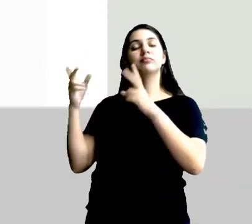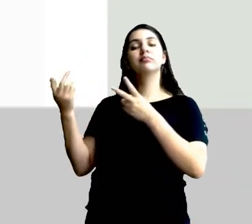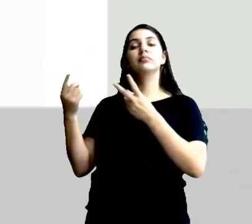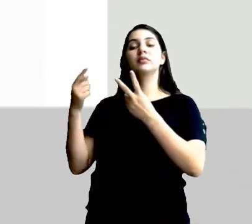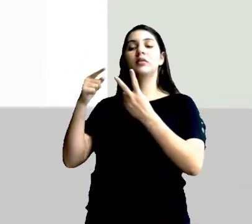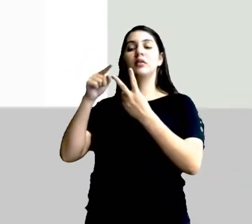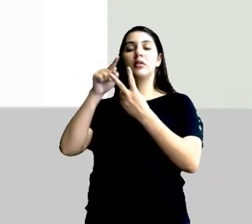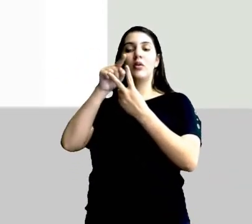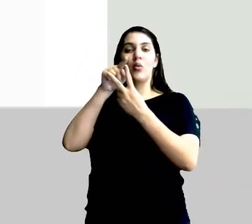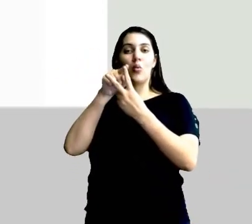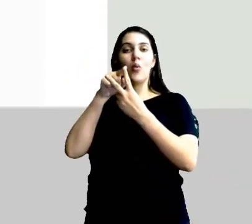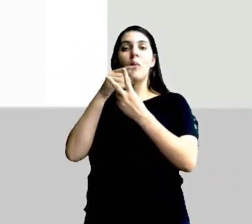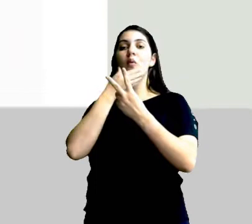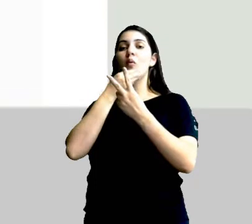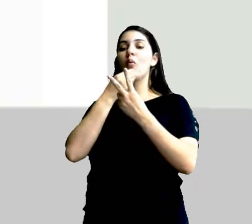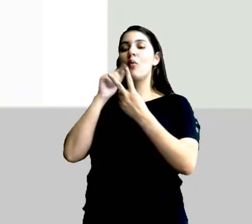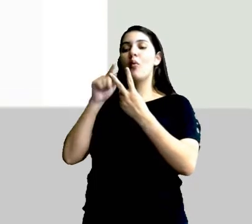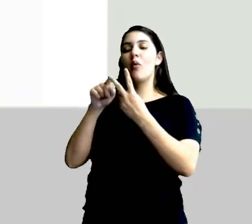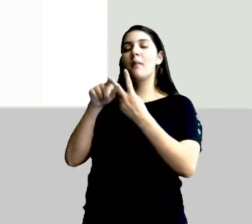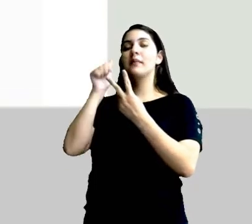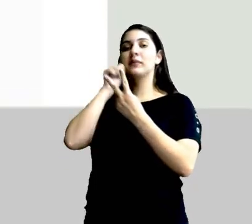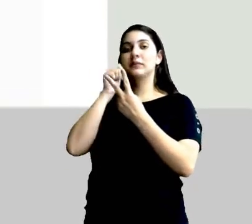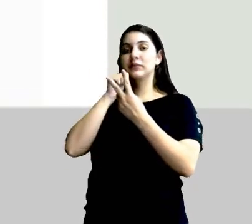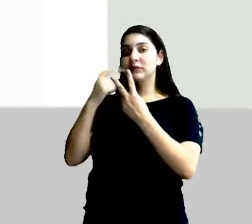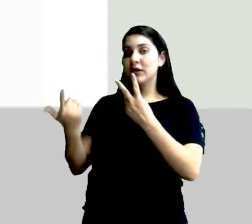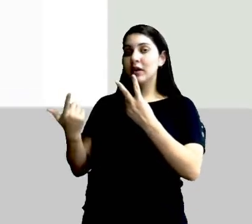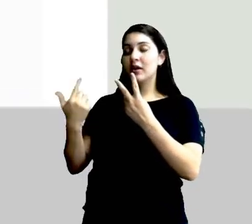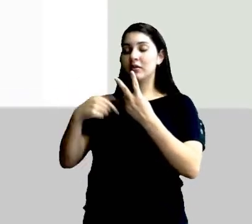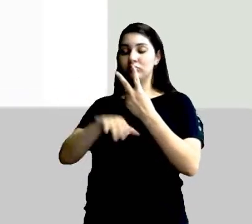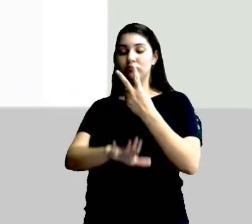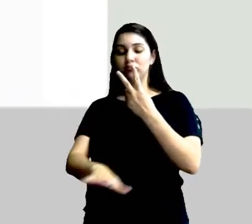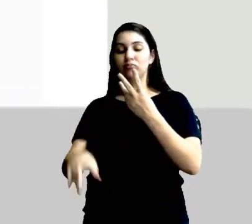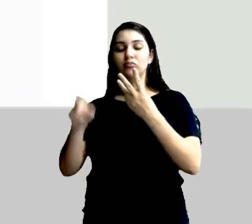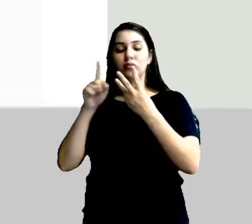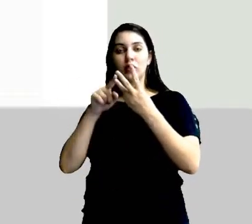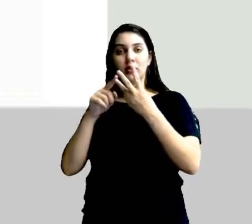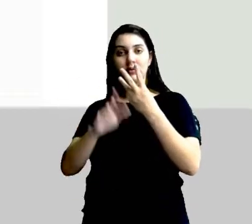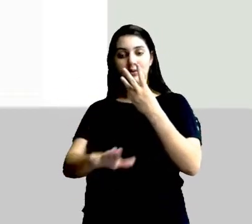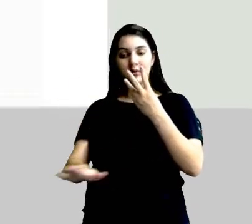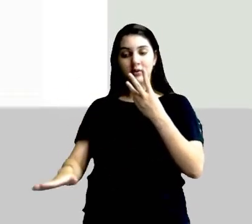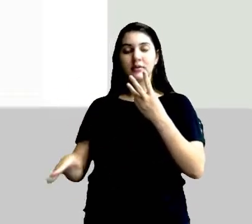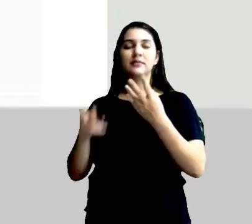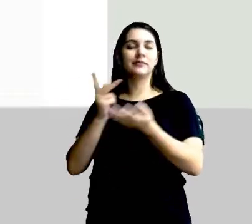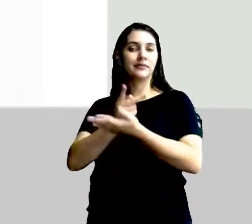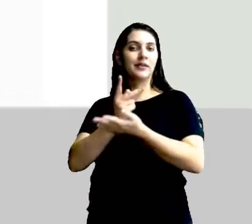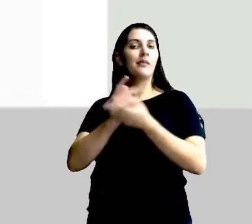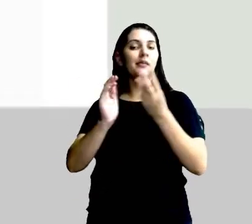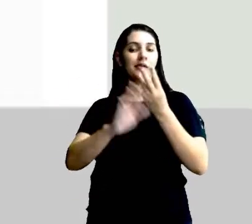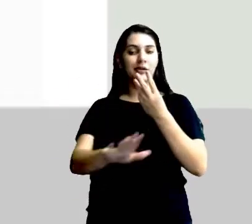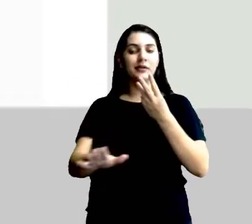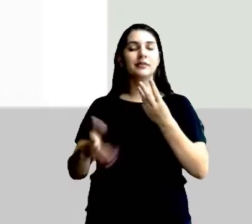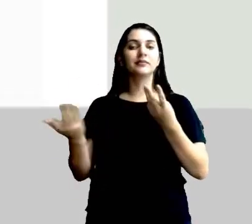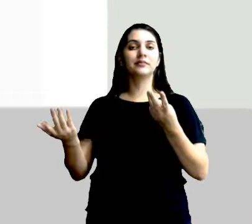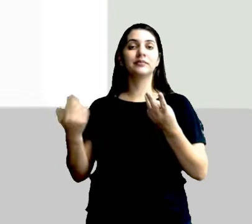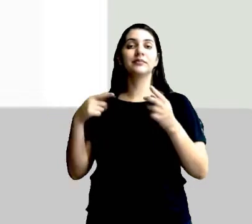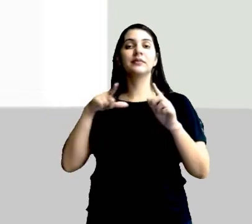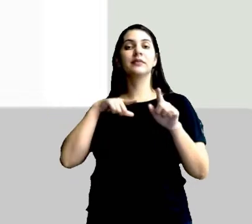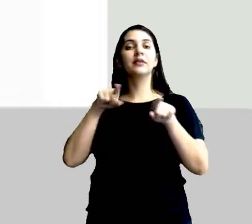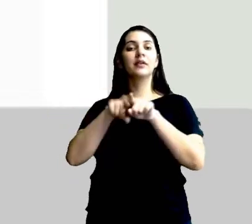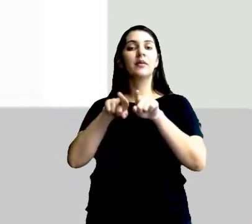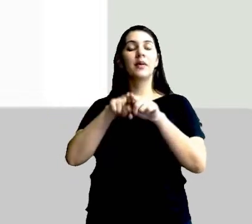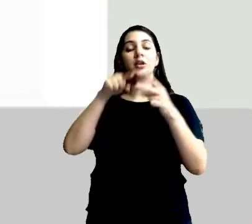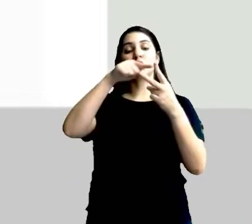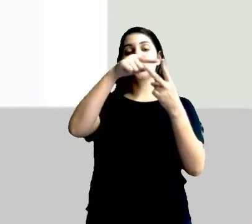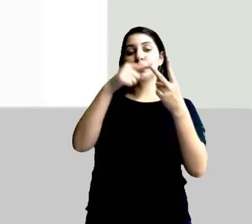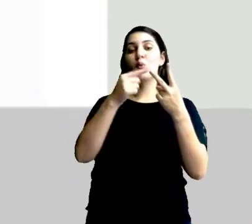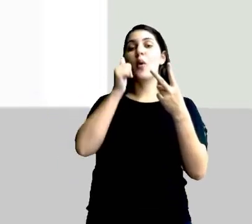ó, formada por um homem e uma mulher e uma criança, sempre com uma criança aí, tá? Também nós temos as